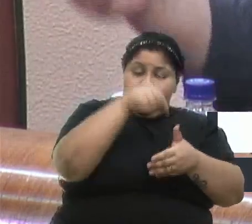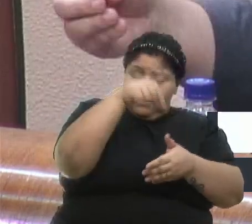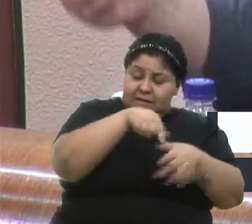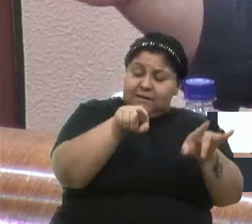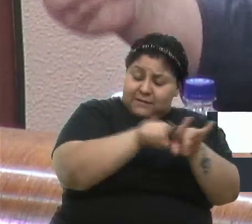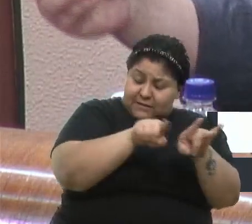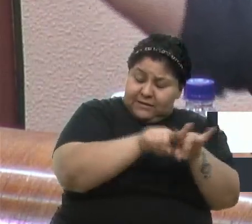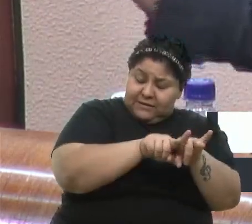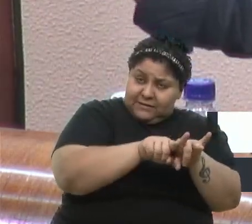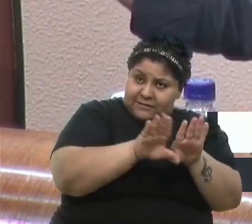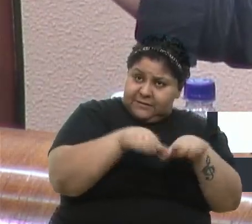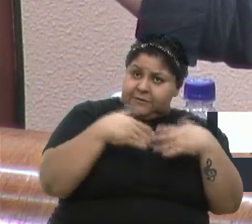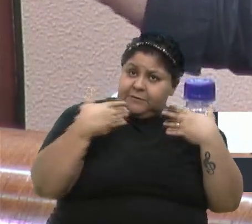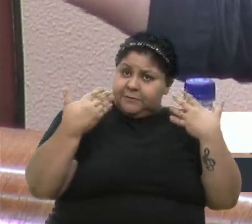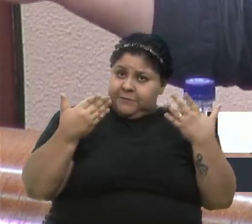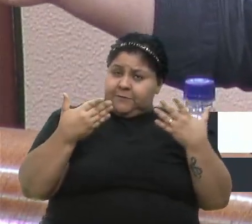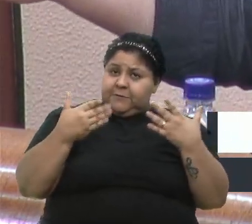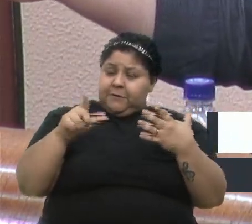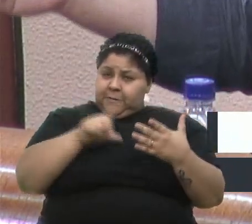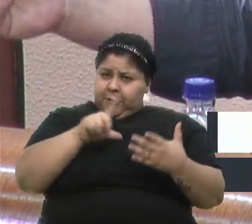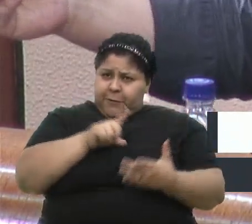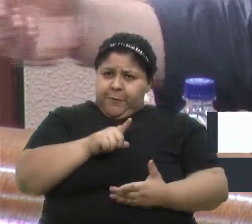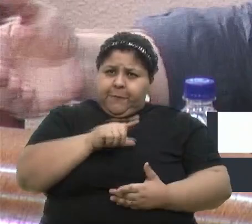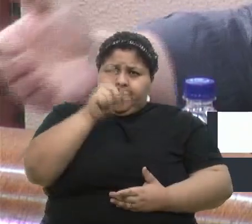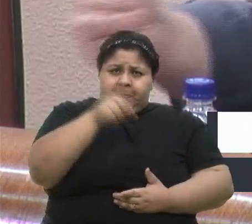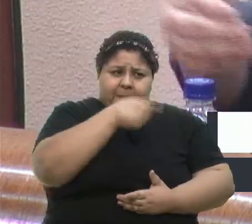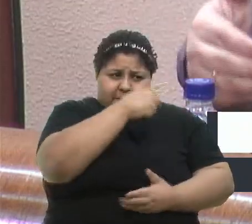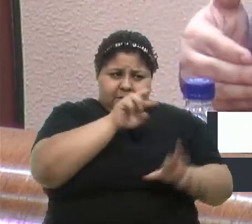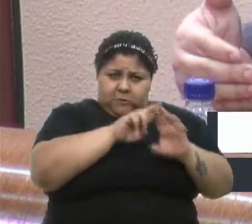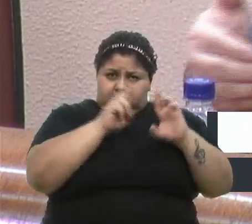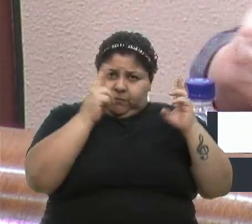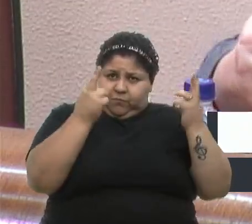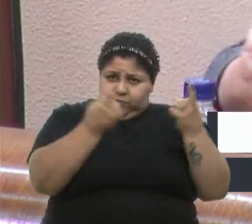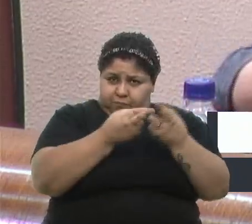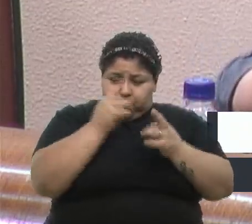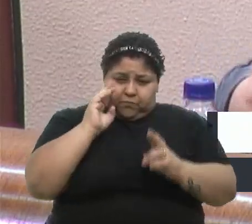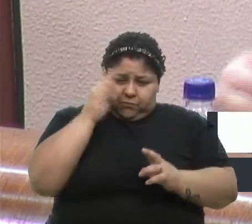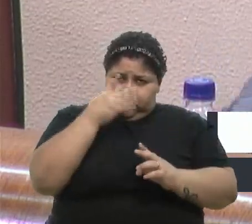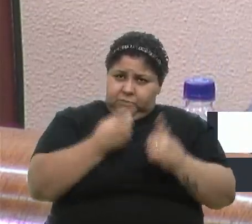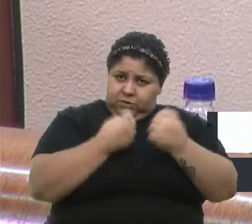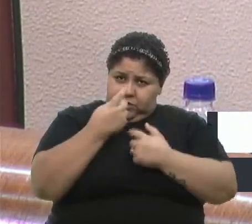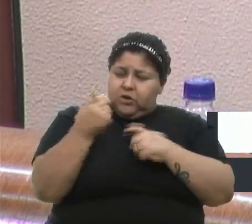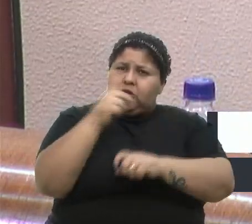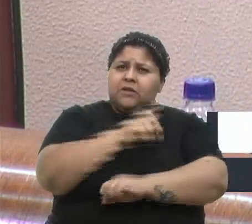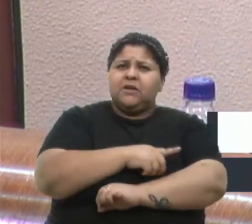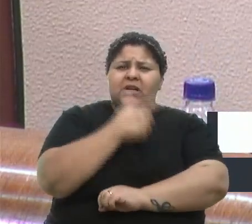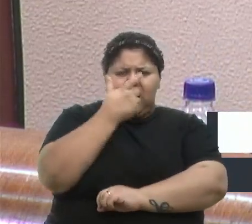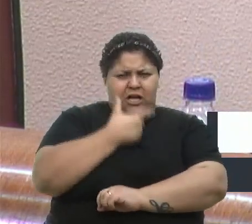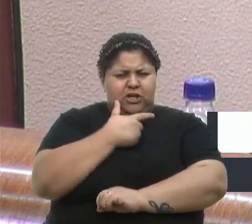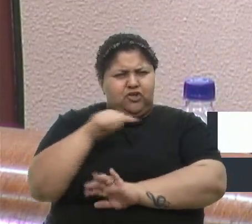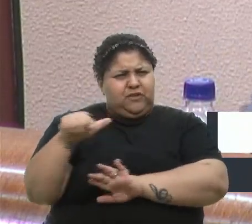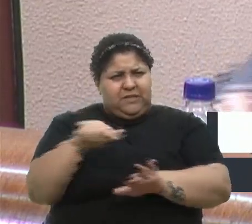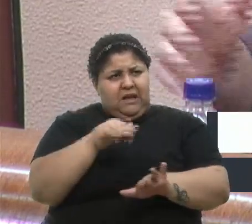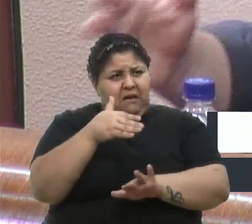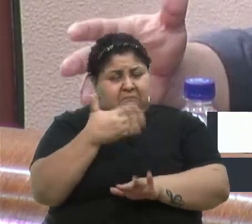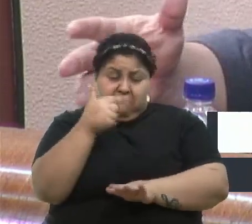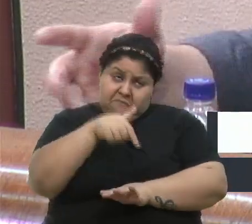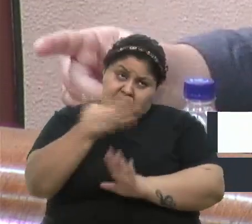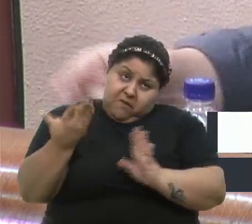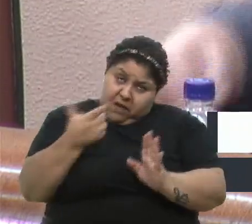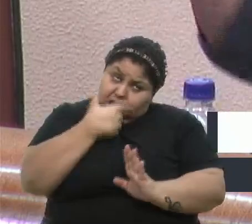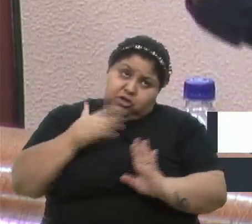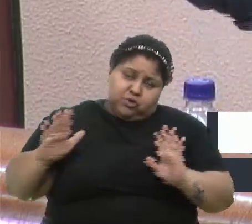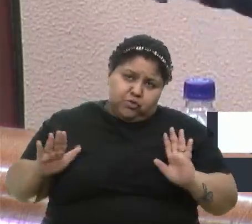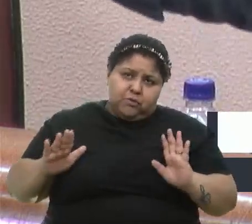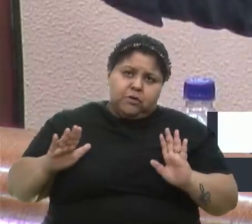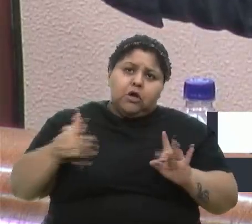Então, eu tive que cancelar a reunião que já ia acontecer alguns dias, acho que era nessa semana que ia acontecer, porque